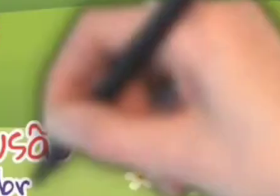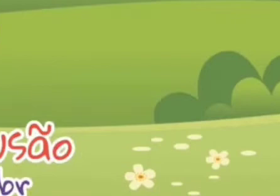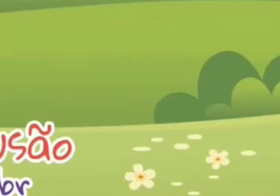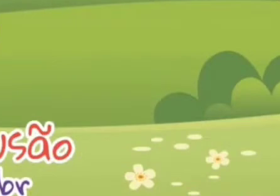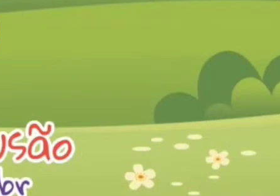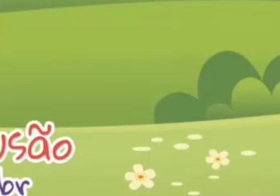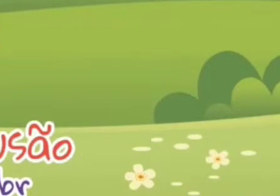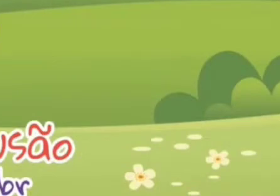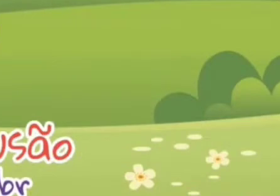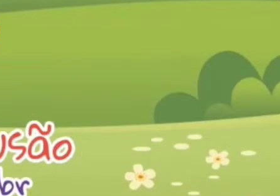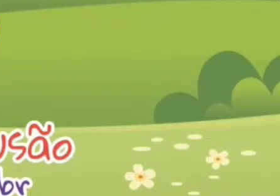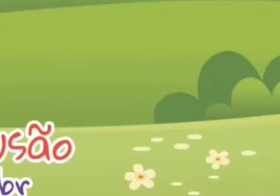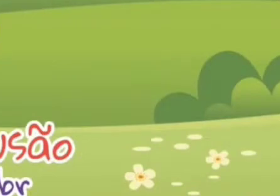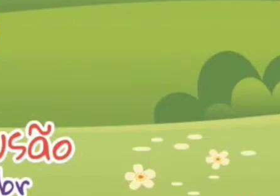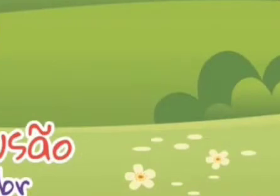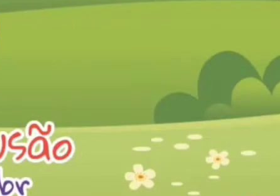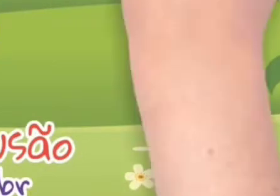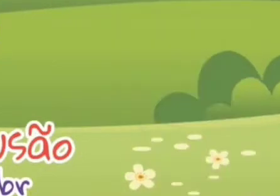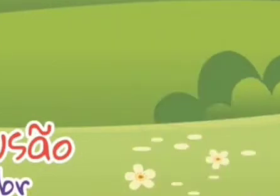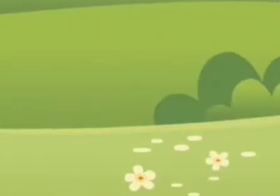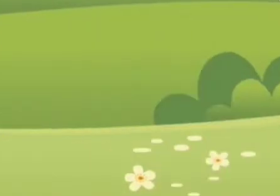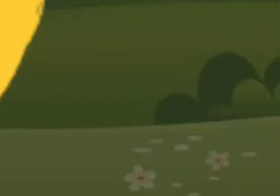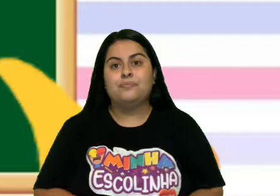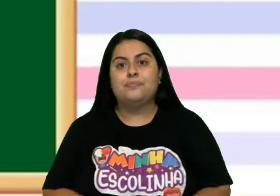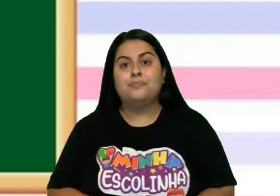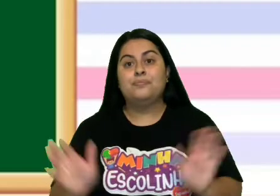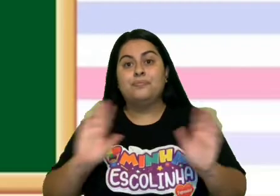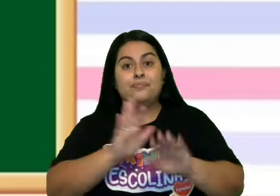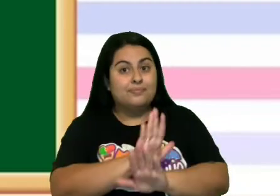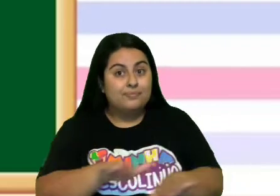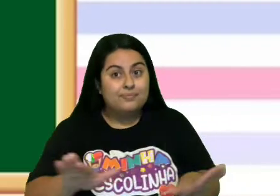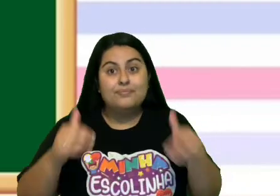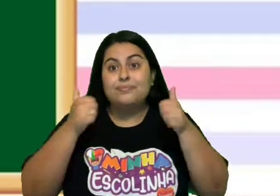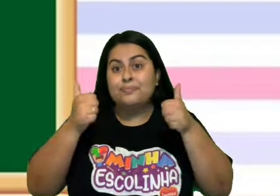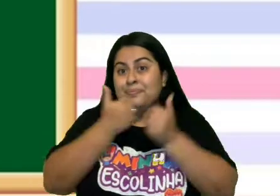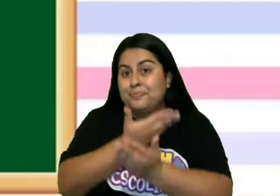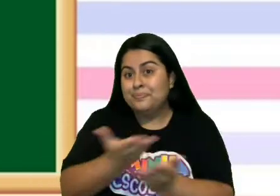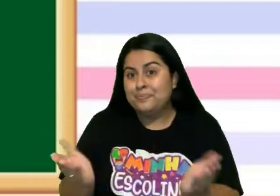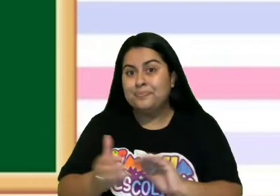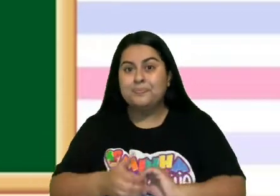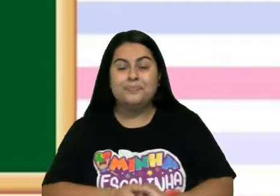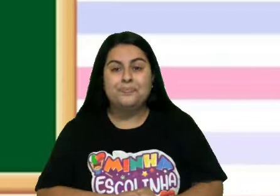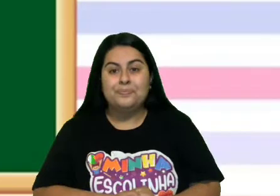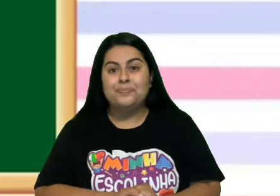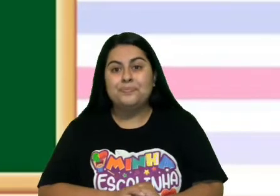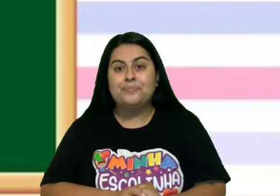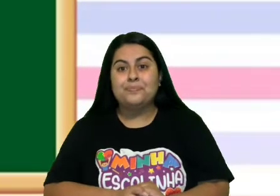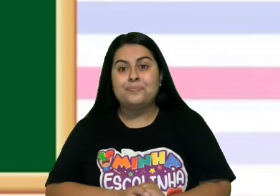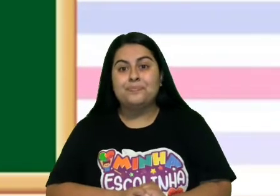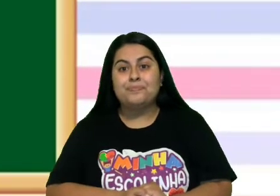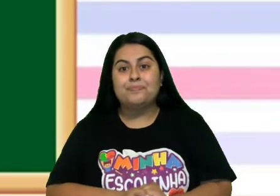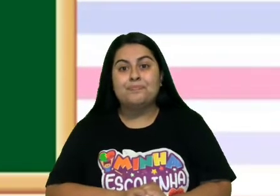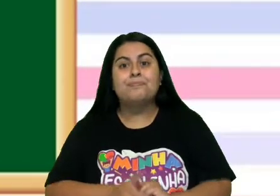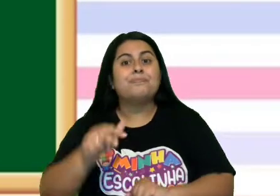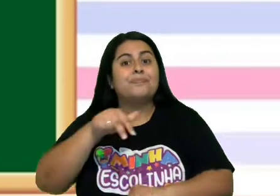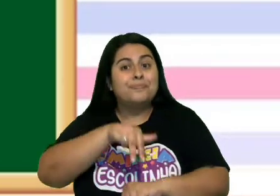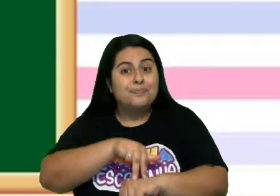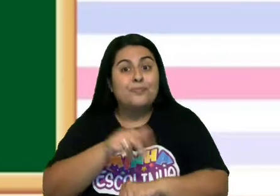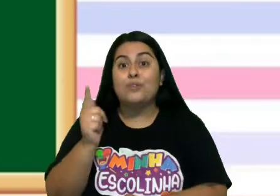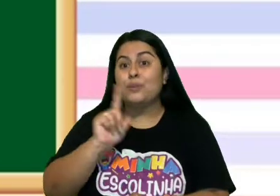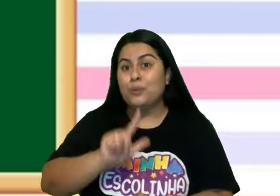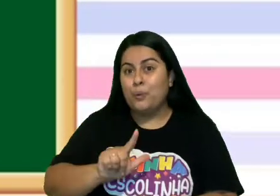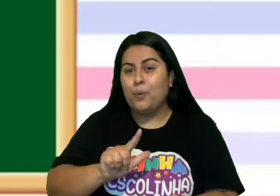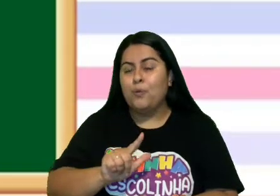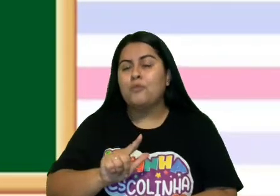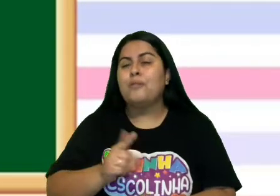educação, diversão e inclusão Olá crianças, tudo bem com vocês? Estou aqui de